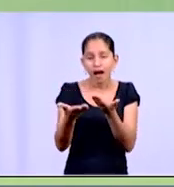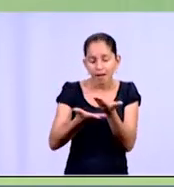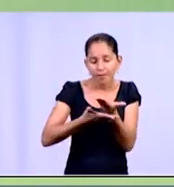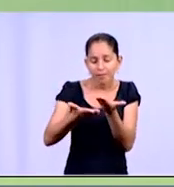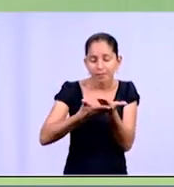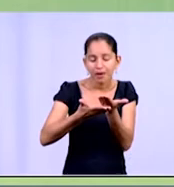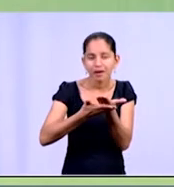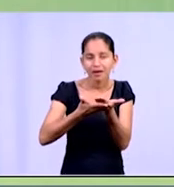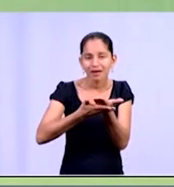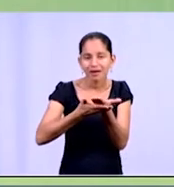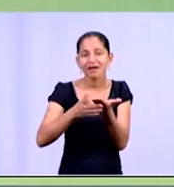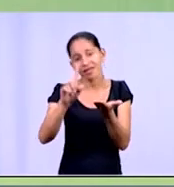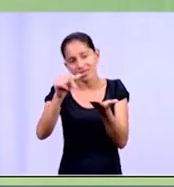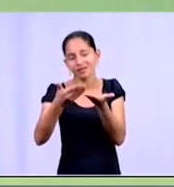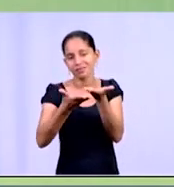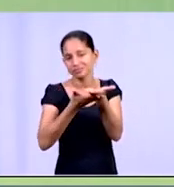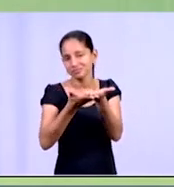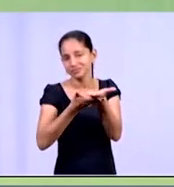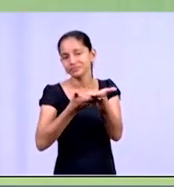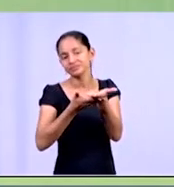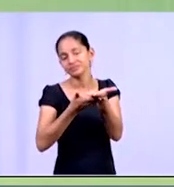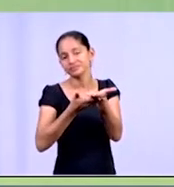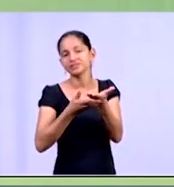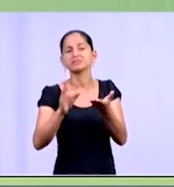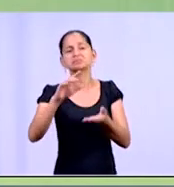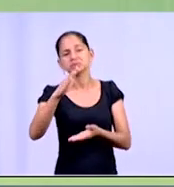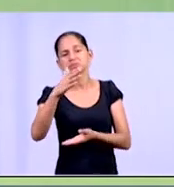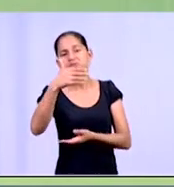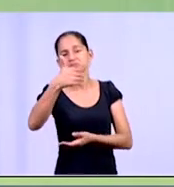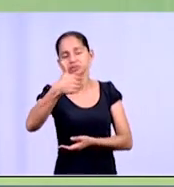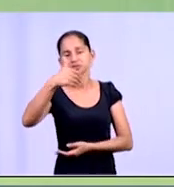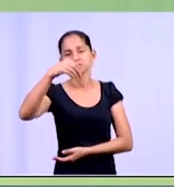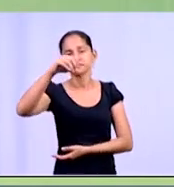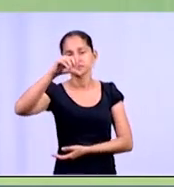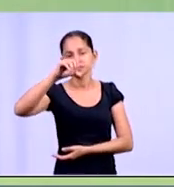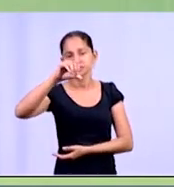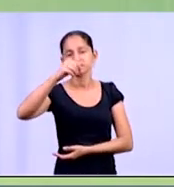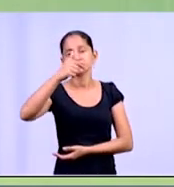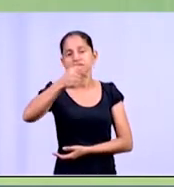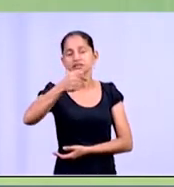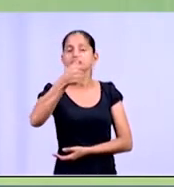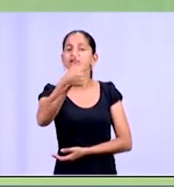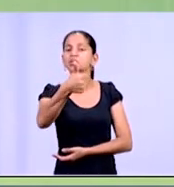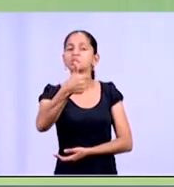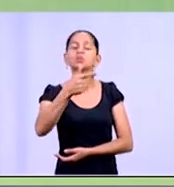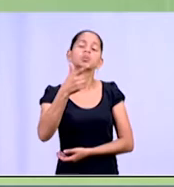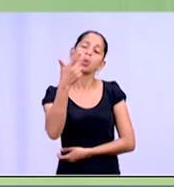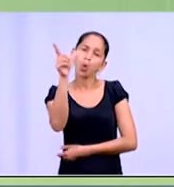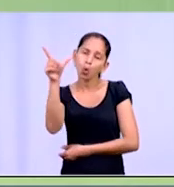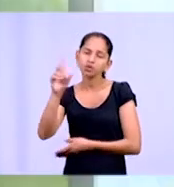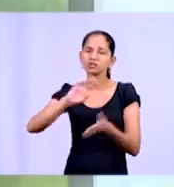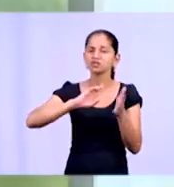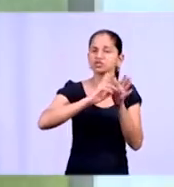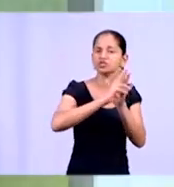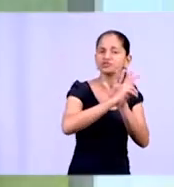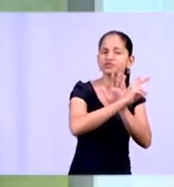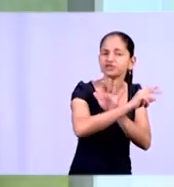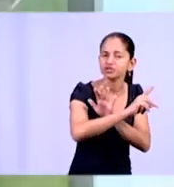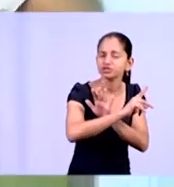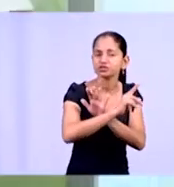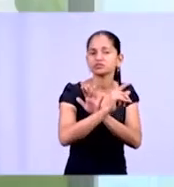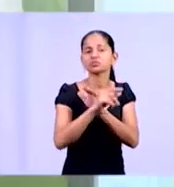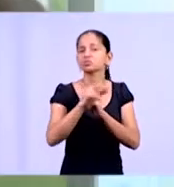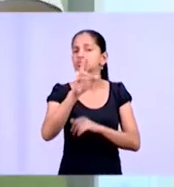a placa-mãe dessa Intel, isso aí em 1971. Antes disso, a Intel fazia outras placas, né? Mas não com esse